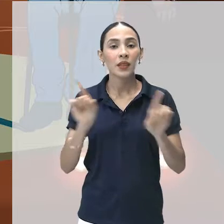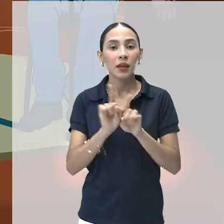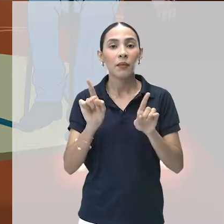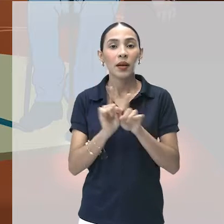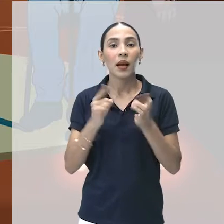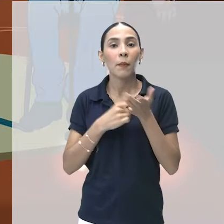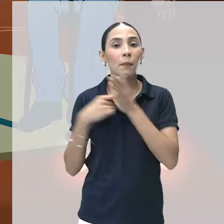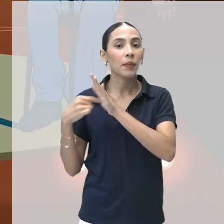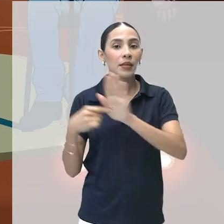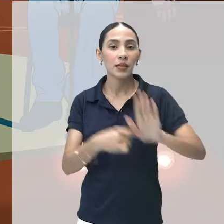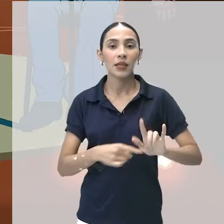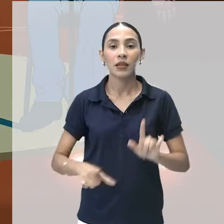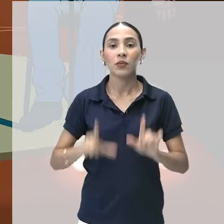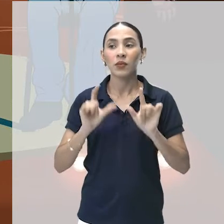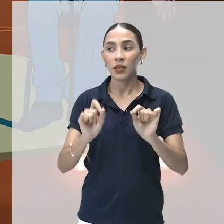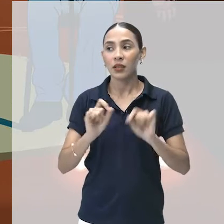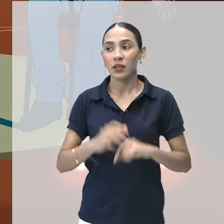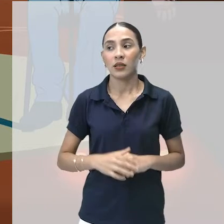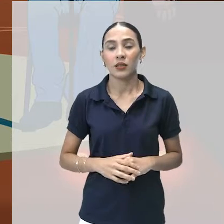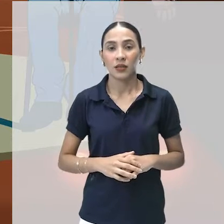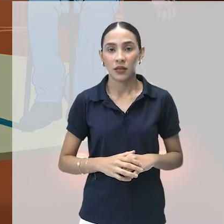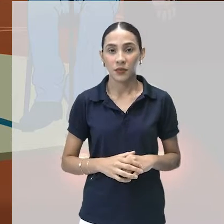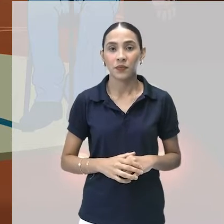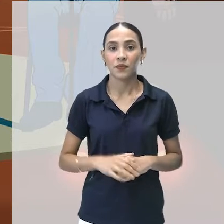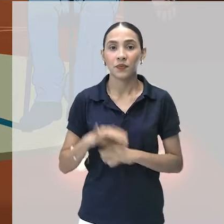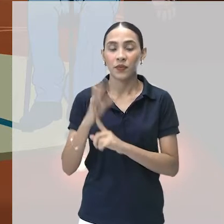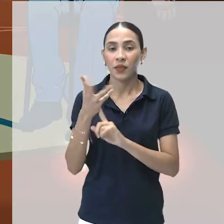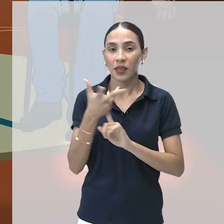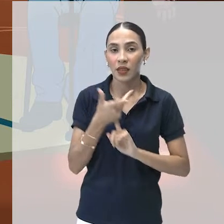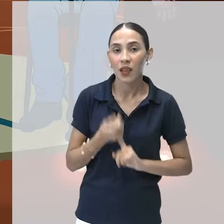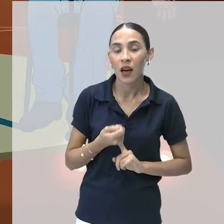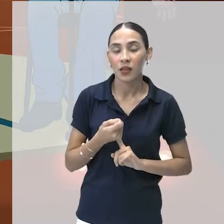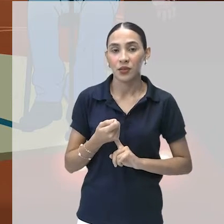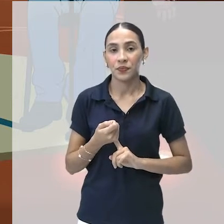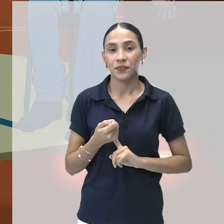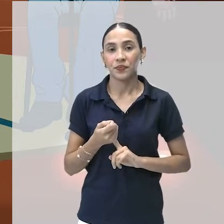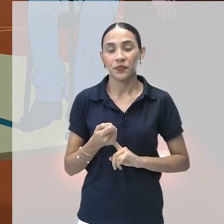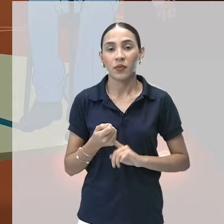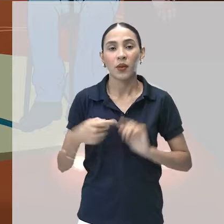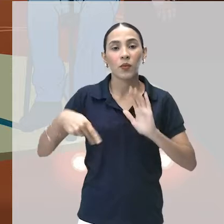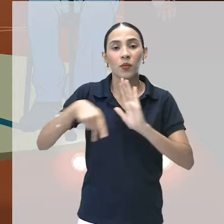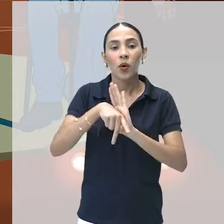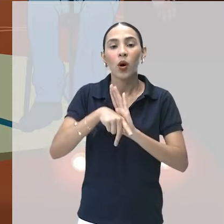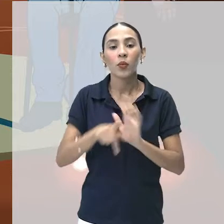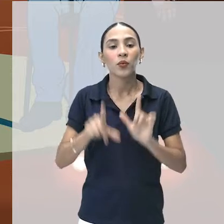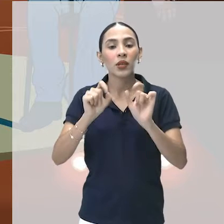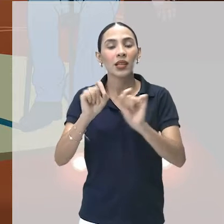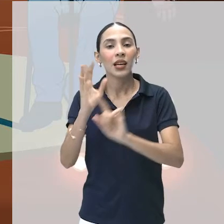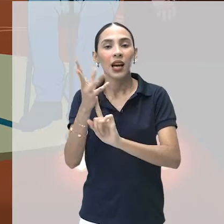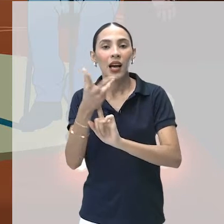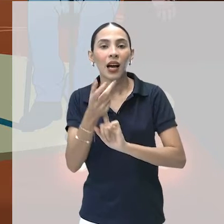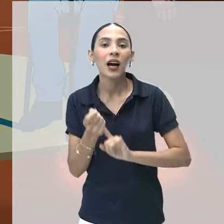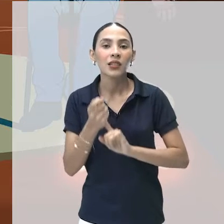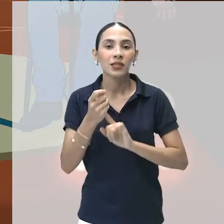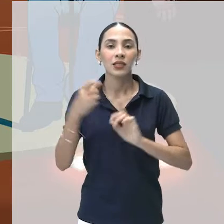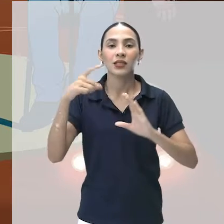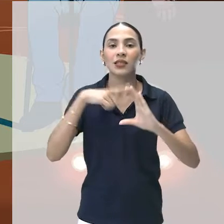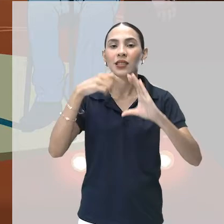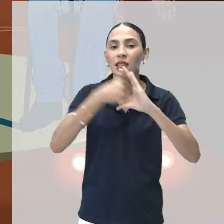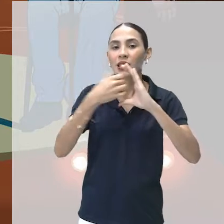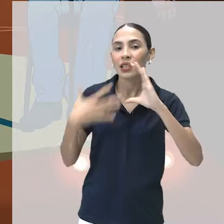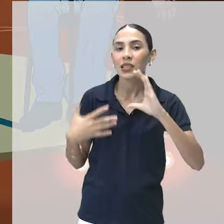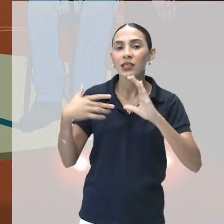traz justamente essa questão de as artes, né, vem trazendo a arte com a